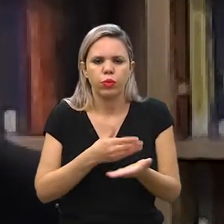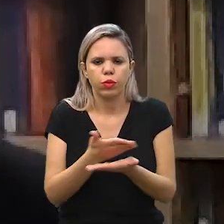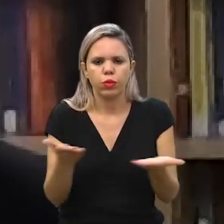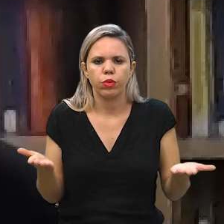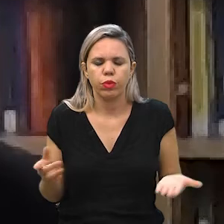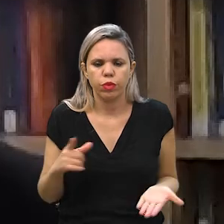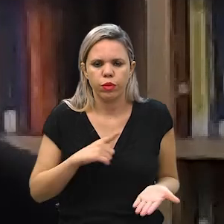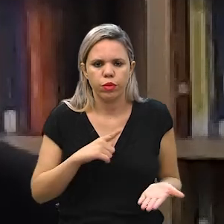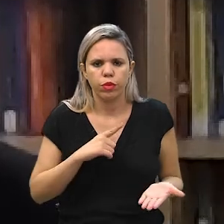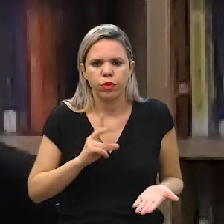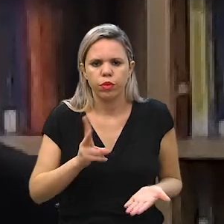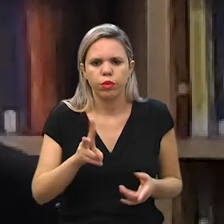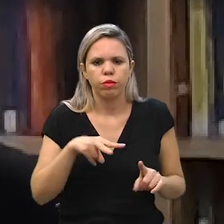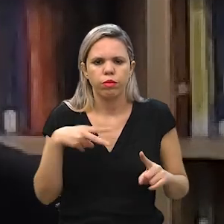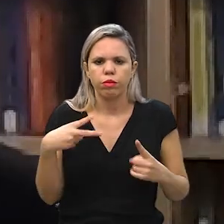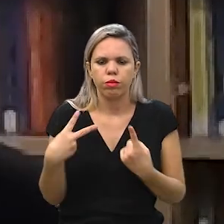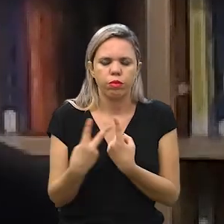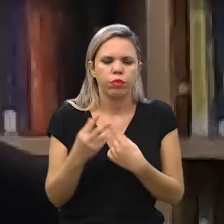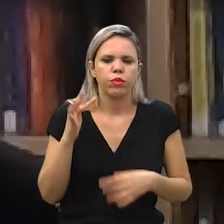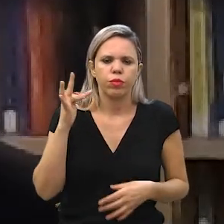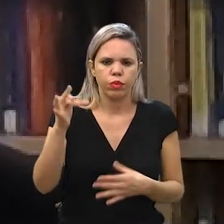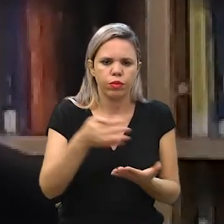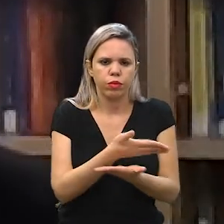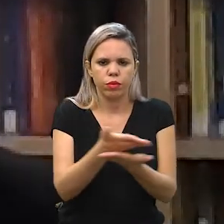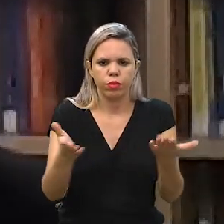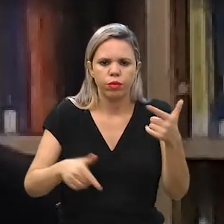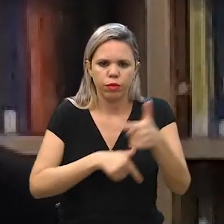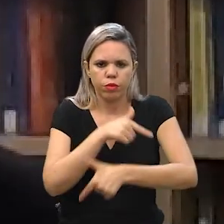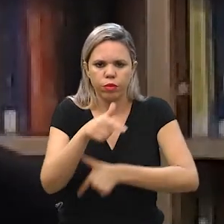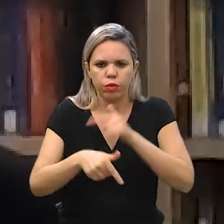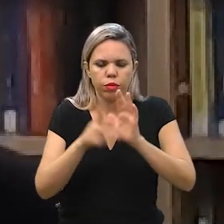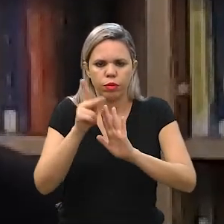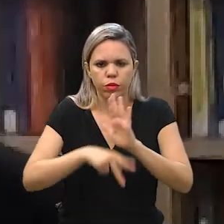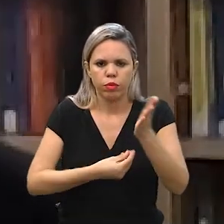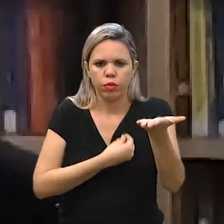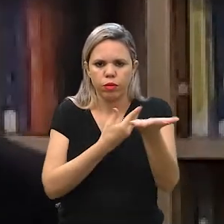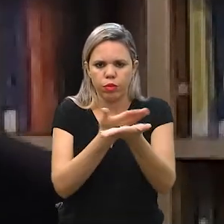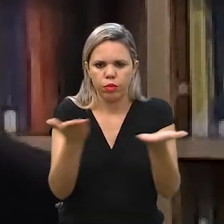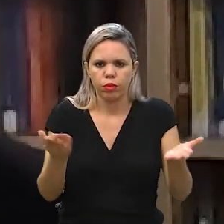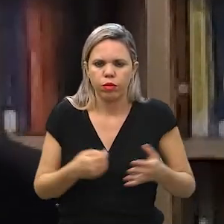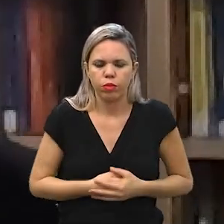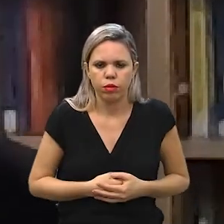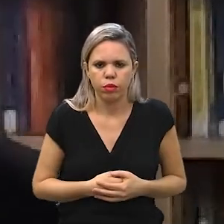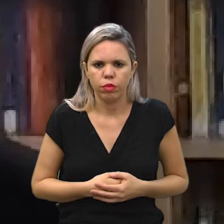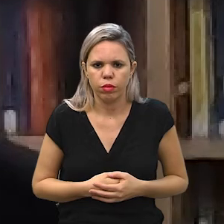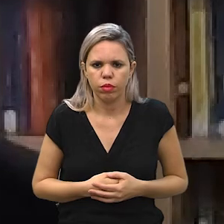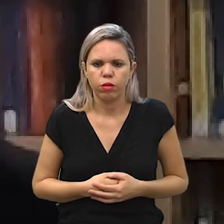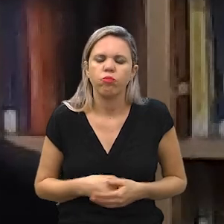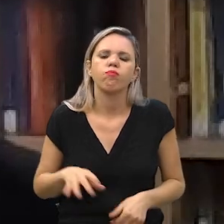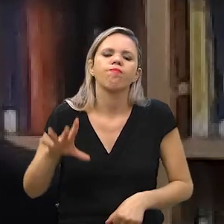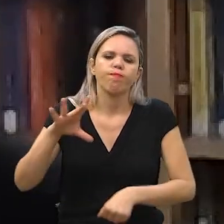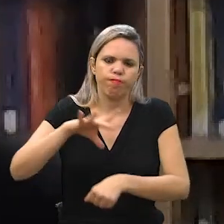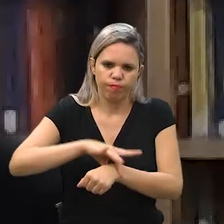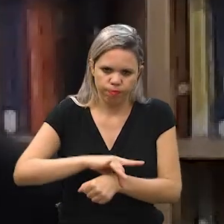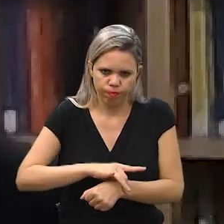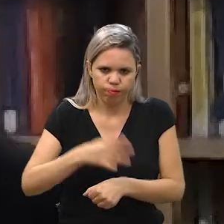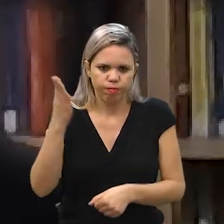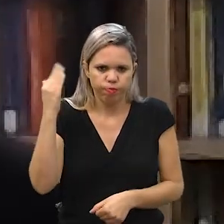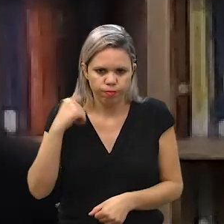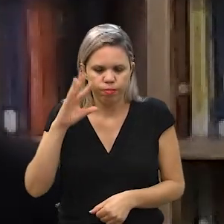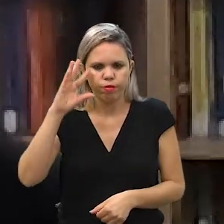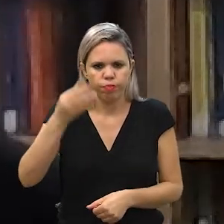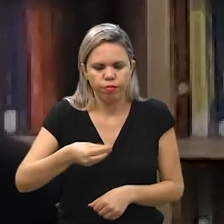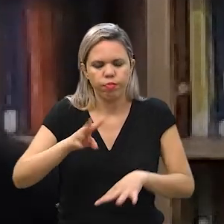que tenham sempre uma perspectiva do futuro de vocês, trabalhem no projeto de vida de vocês. E, seguramente, saber e